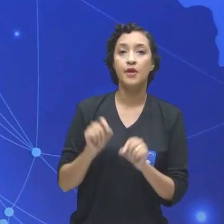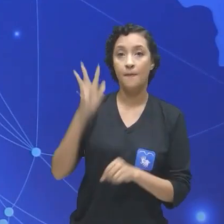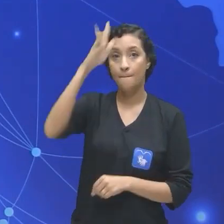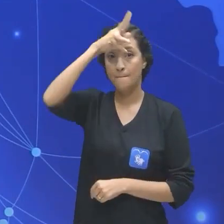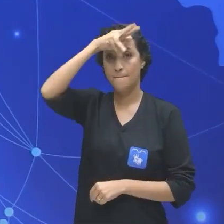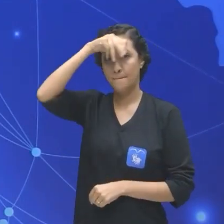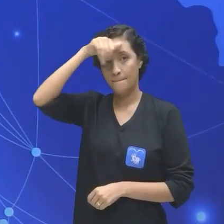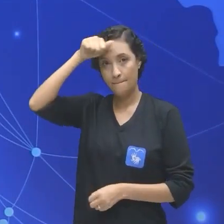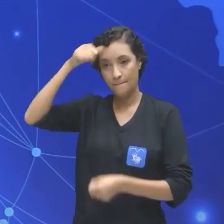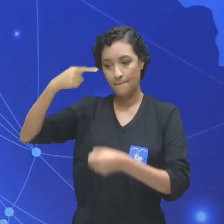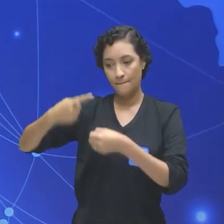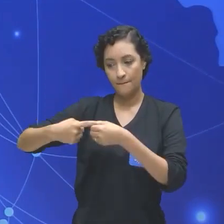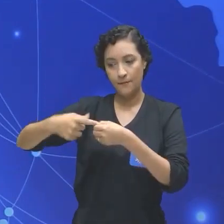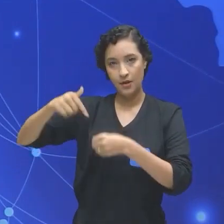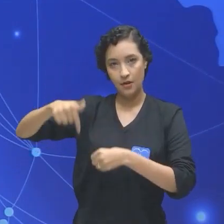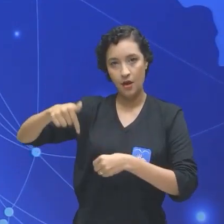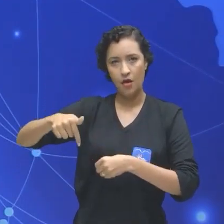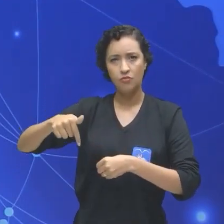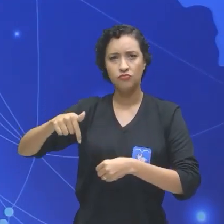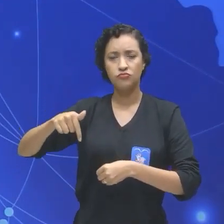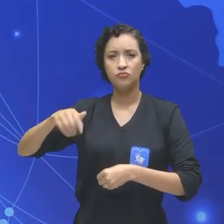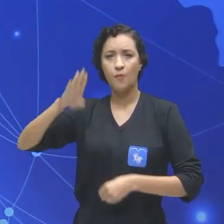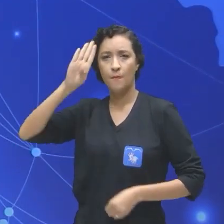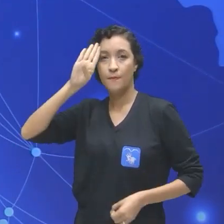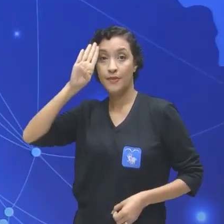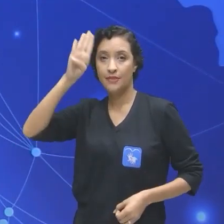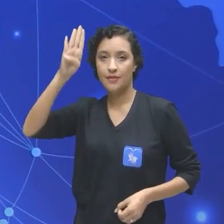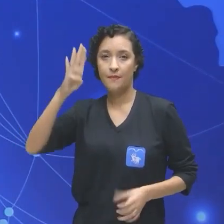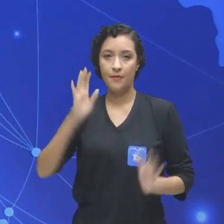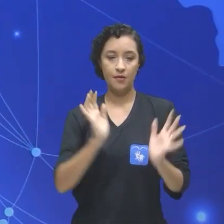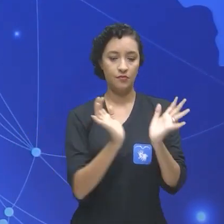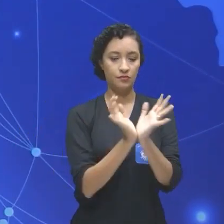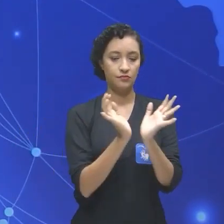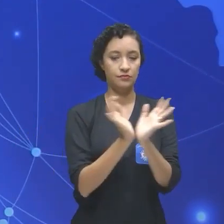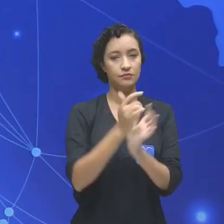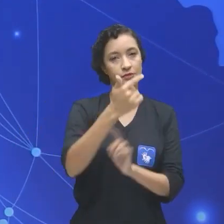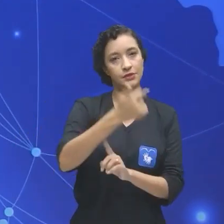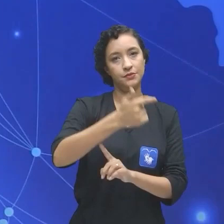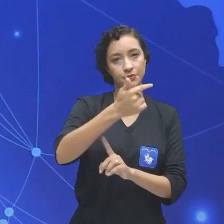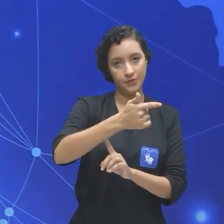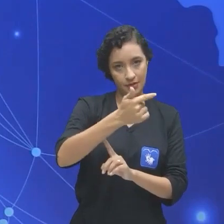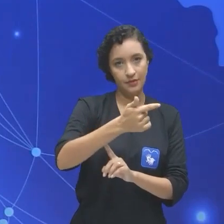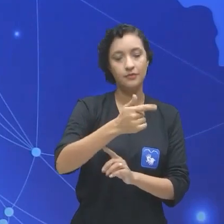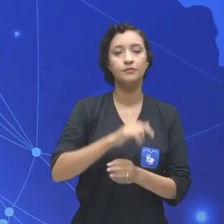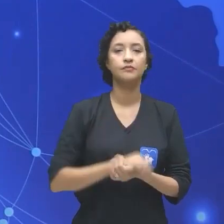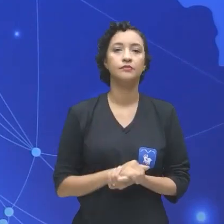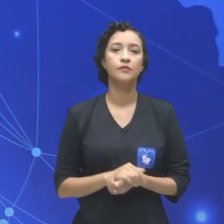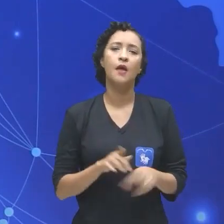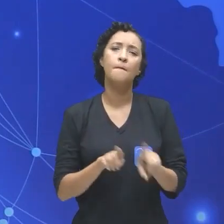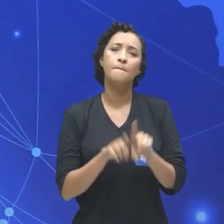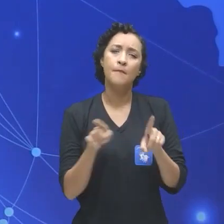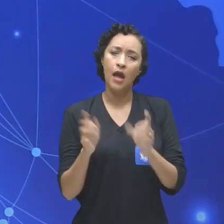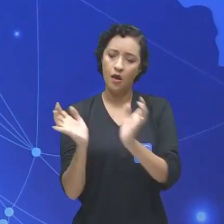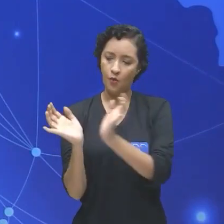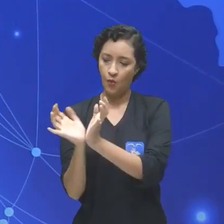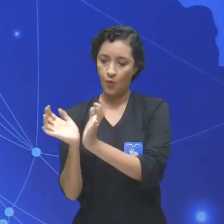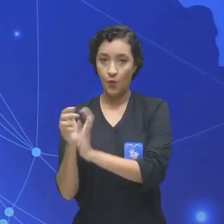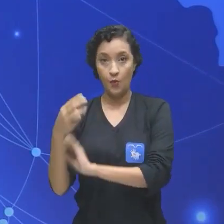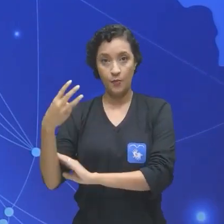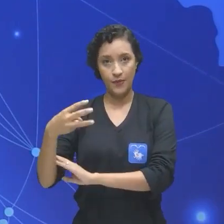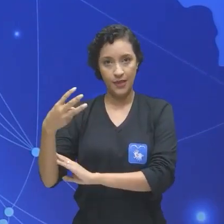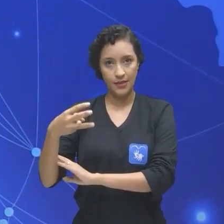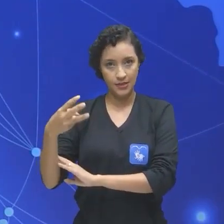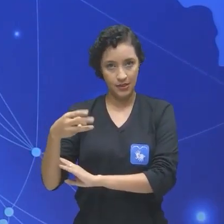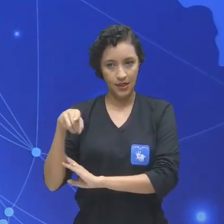nesse momento, ainda é o setor secundário, mas que o setor terciário, o setor de serviços,